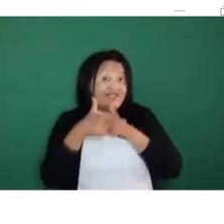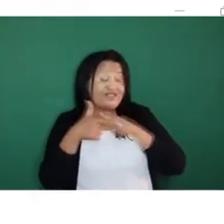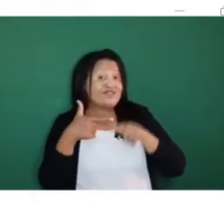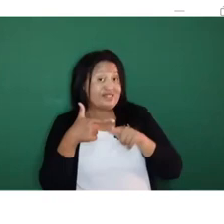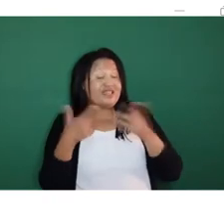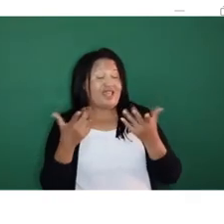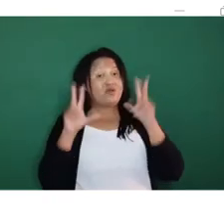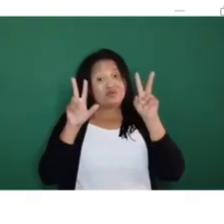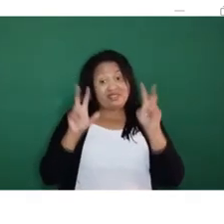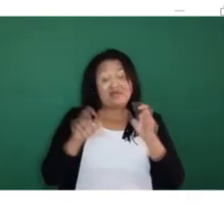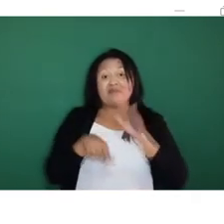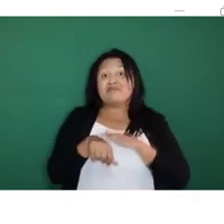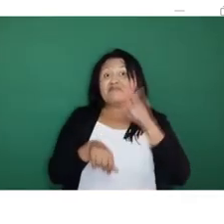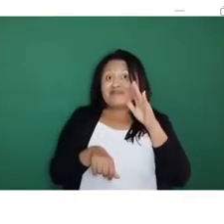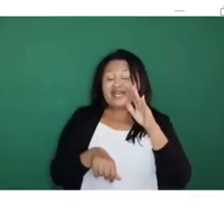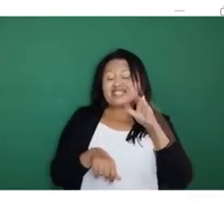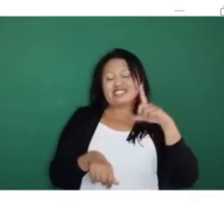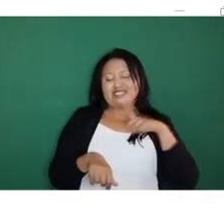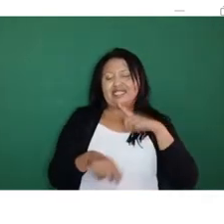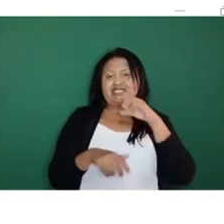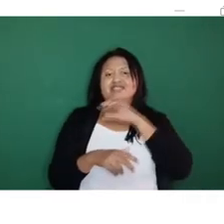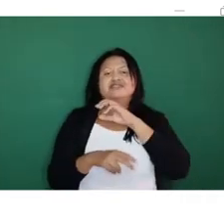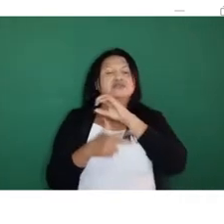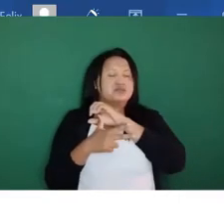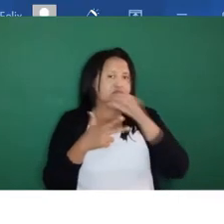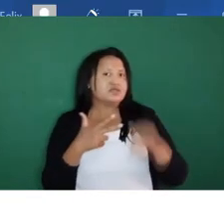é o assunto mais recorrente no ENEM